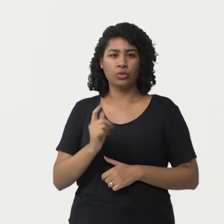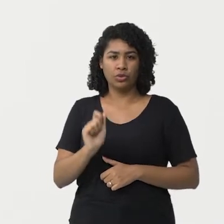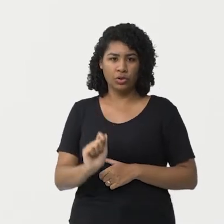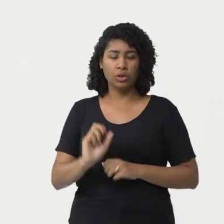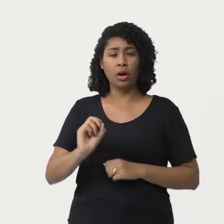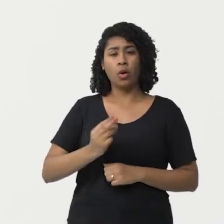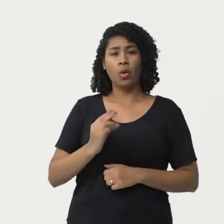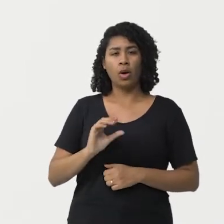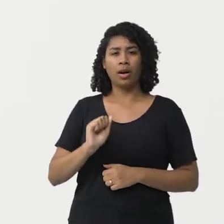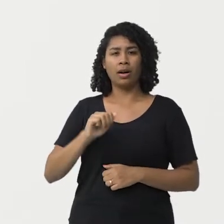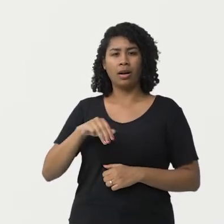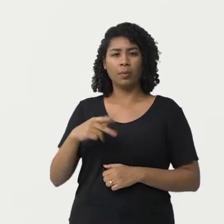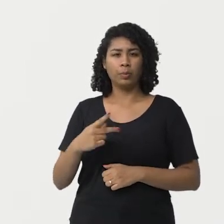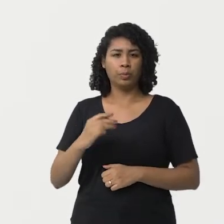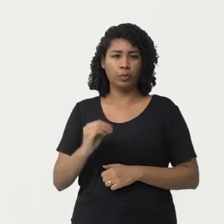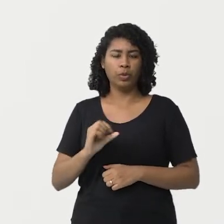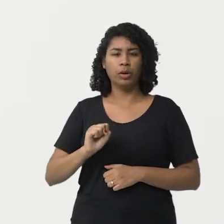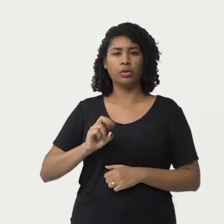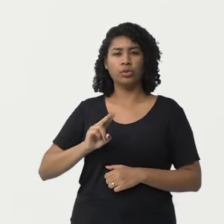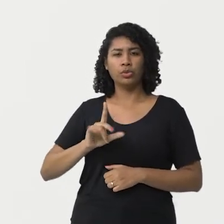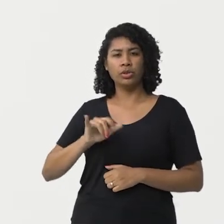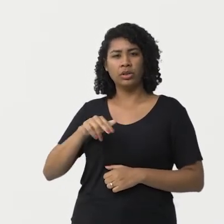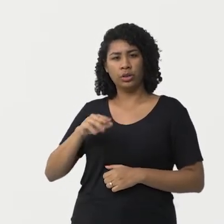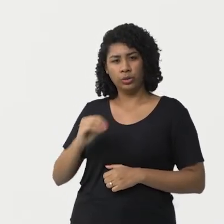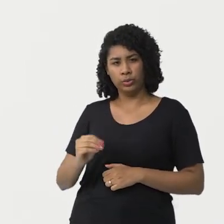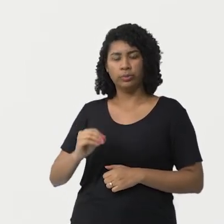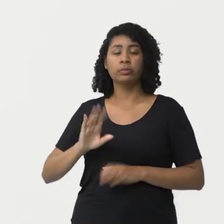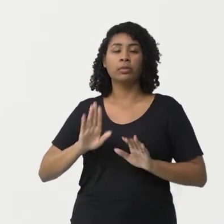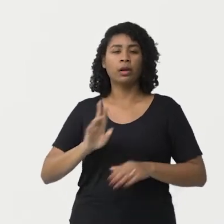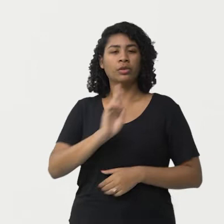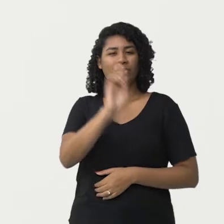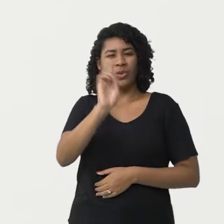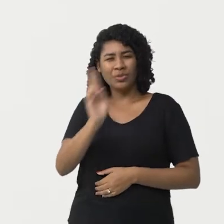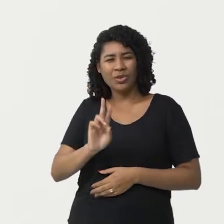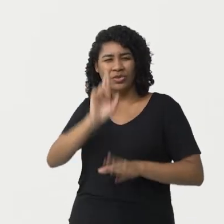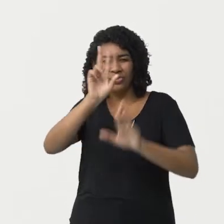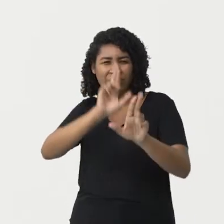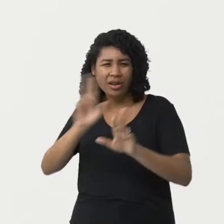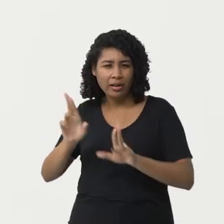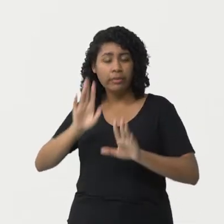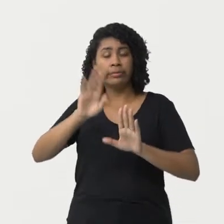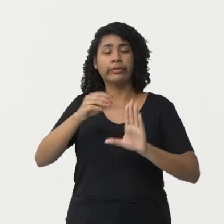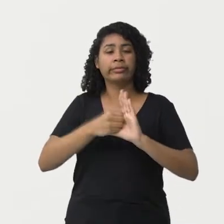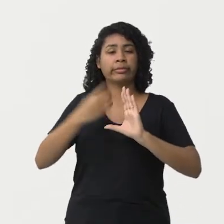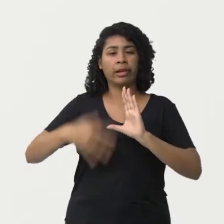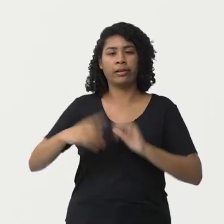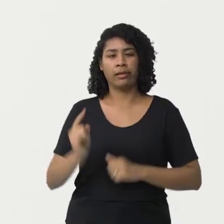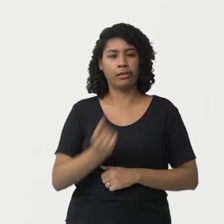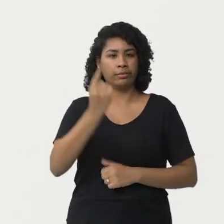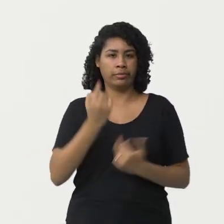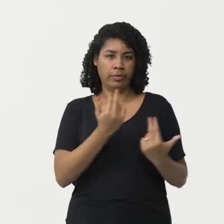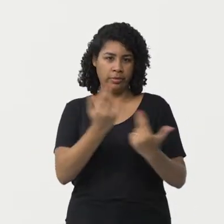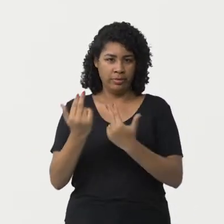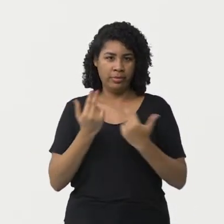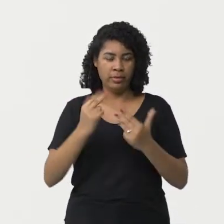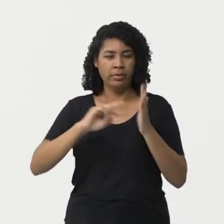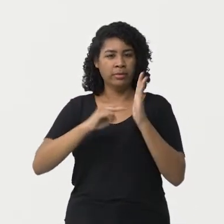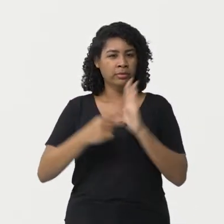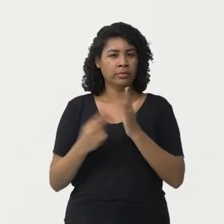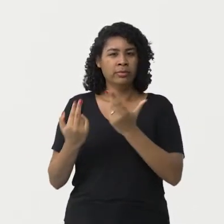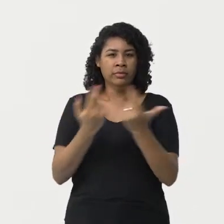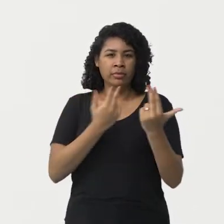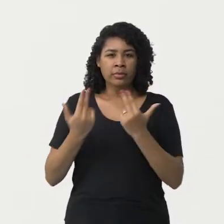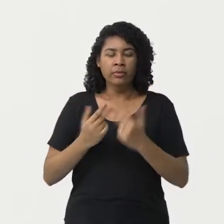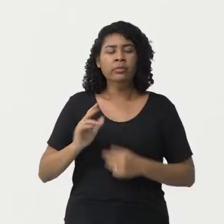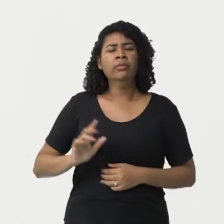campos sulinos, ou então ainda campos do sul, mas todos estão sobre a mesma vegetação. Aonde que ela vai